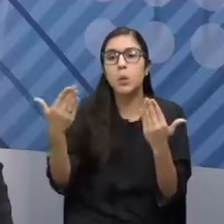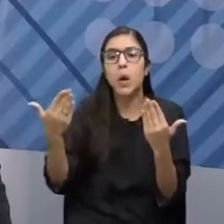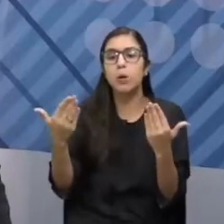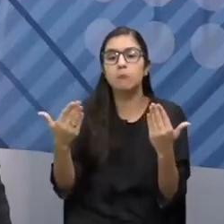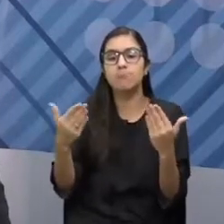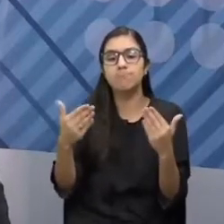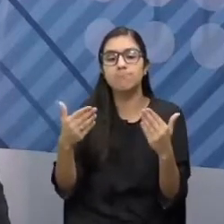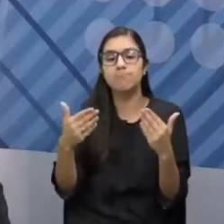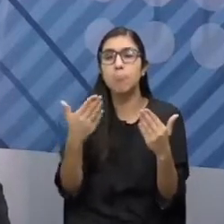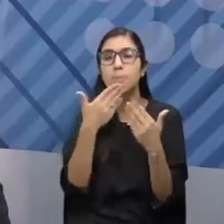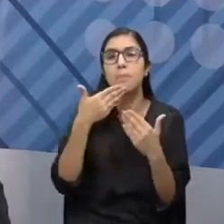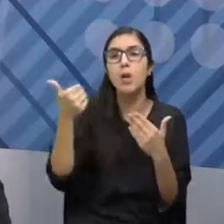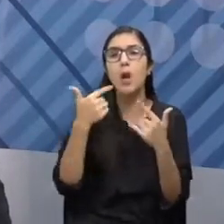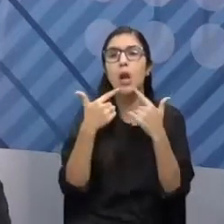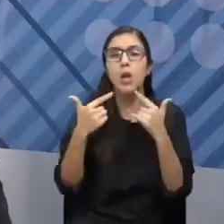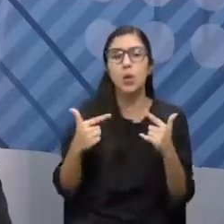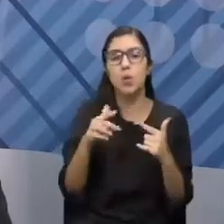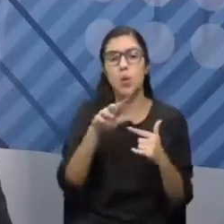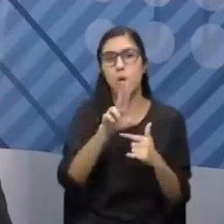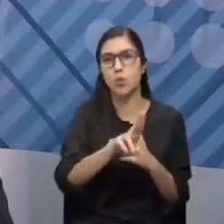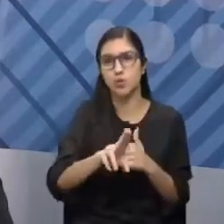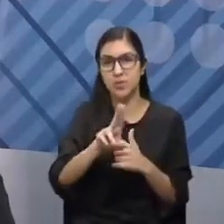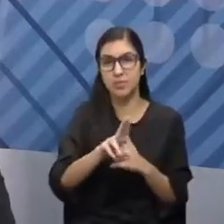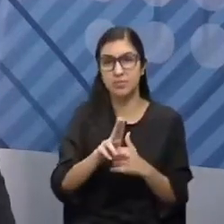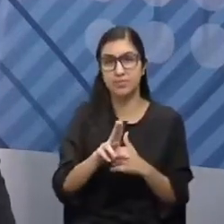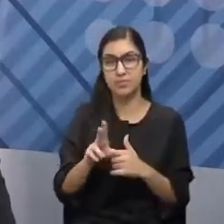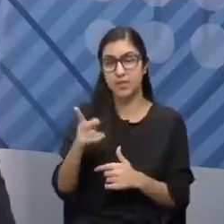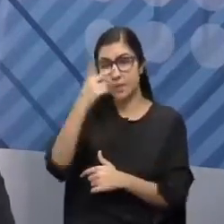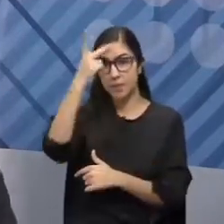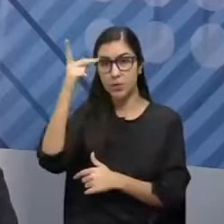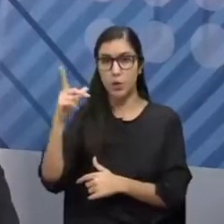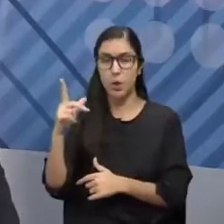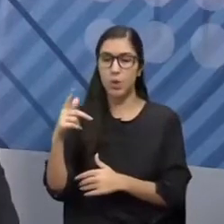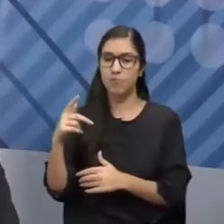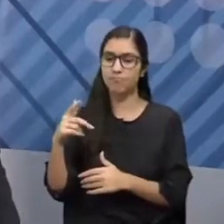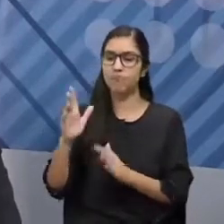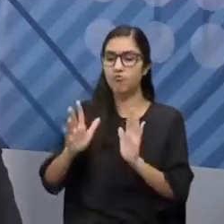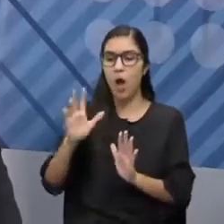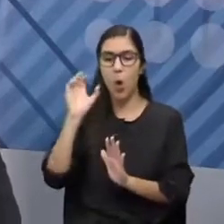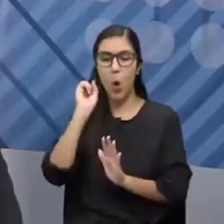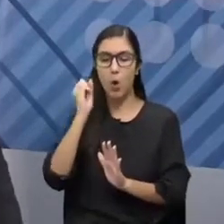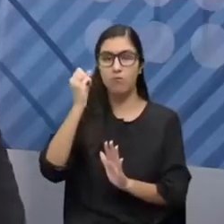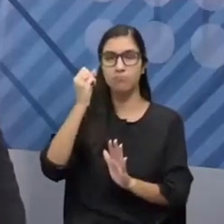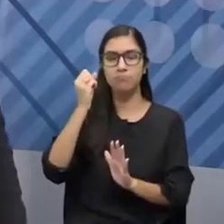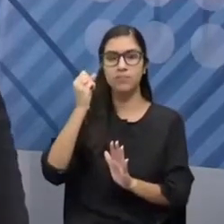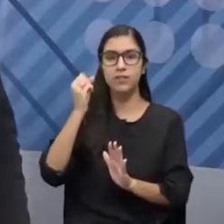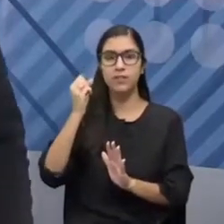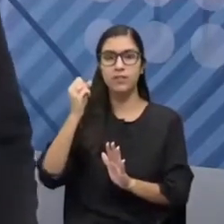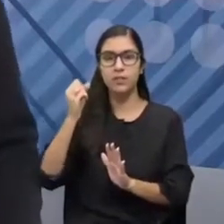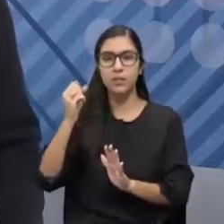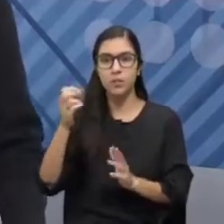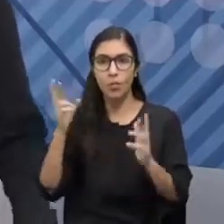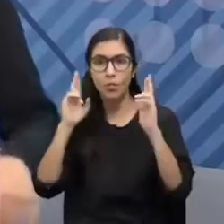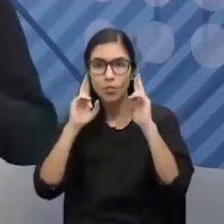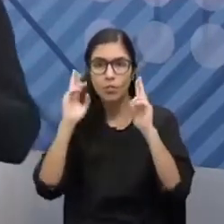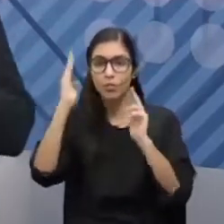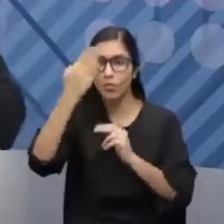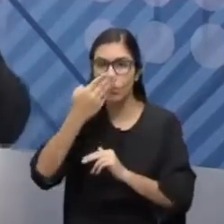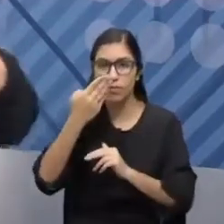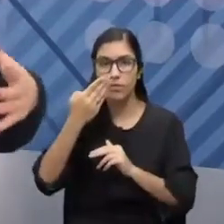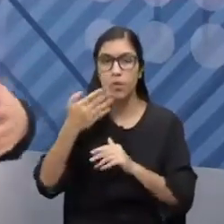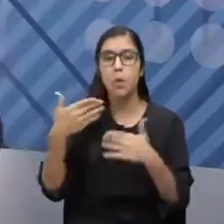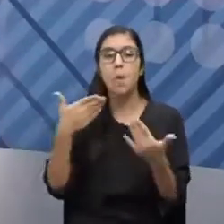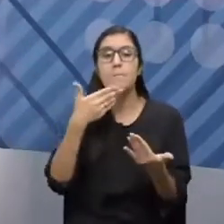sistema que ele vai utilizar. A pessoa com surdo-cegueira adquirida, ela que escolhe qual que é o melhor sistema que ela